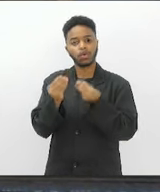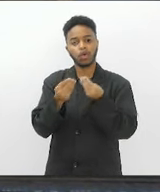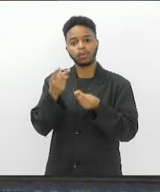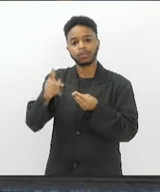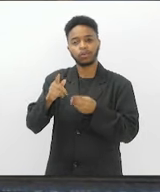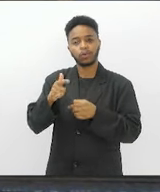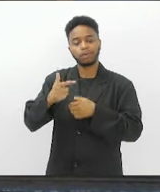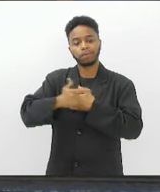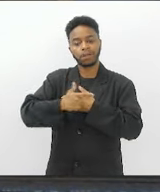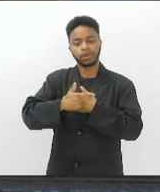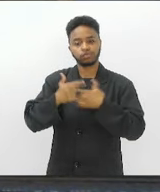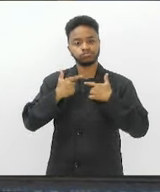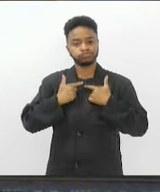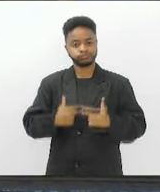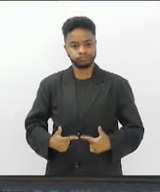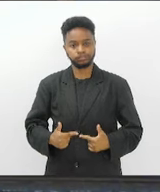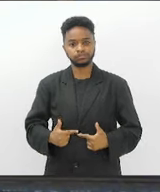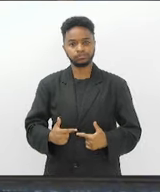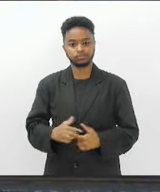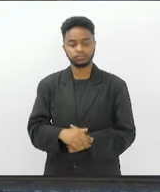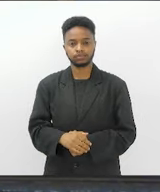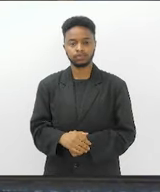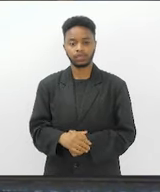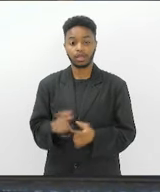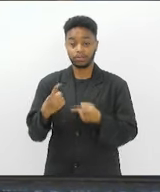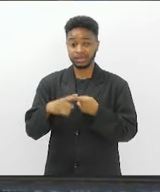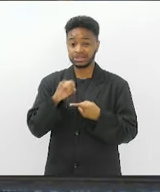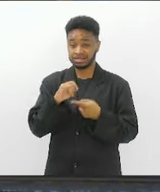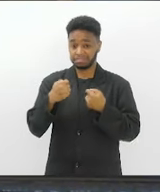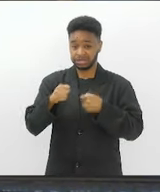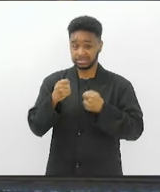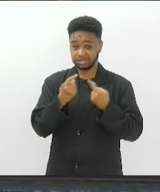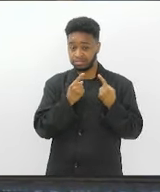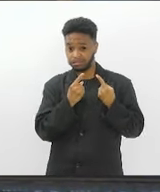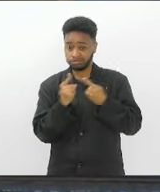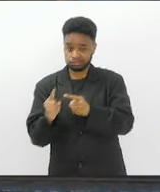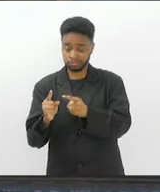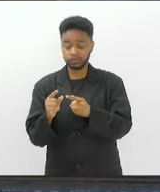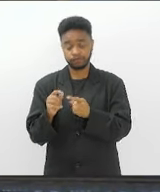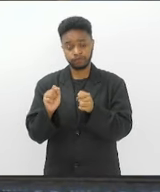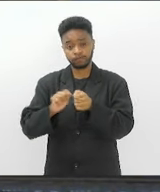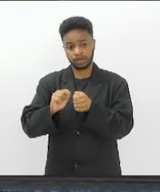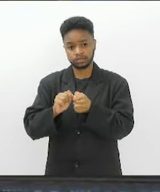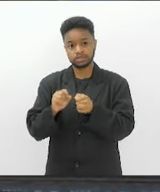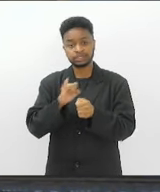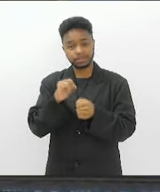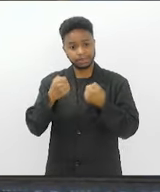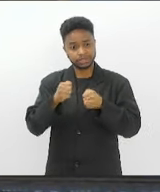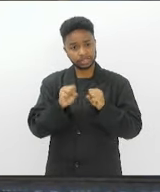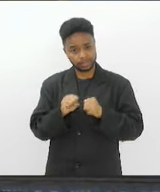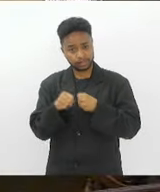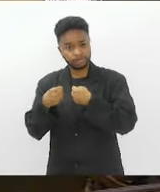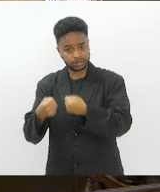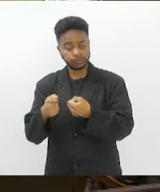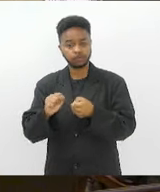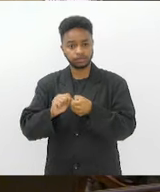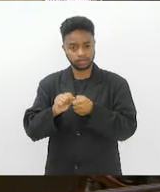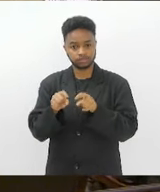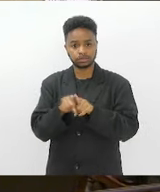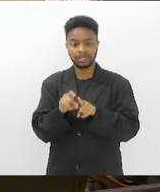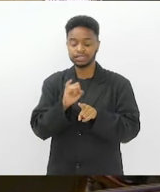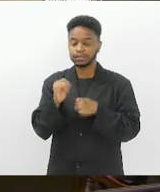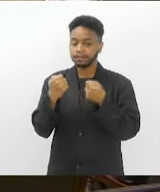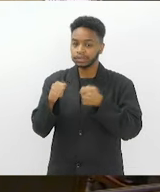isenção. Quando tem que criticar, critica. Quando tem que defender, defende. Quando tem que